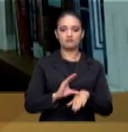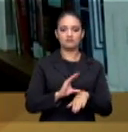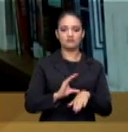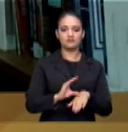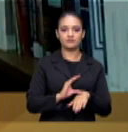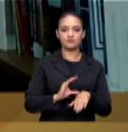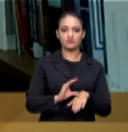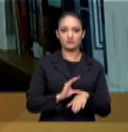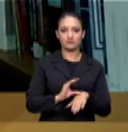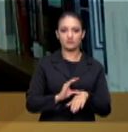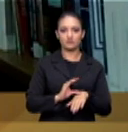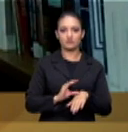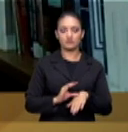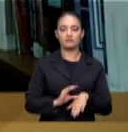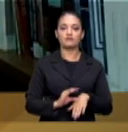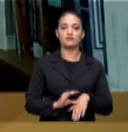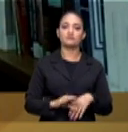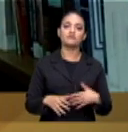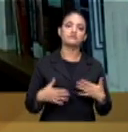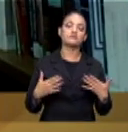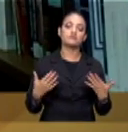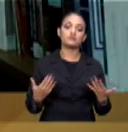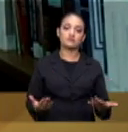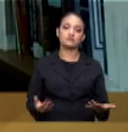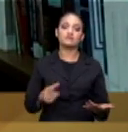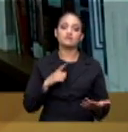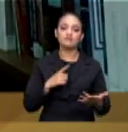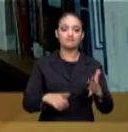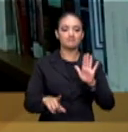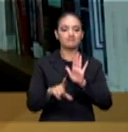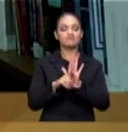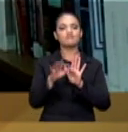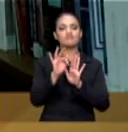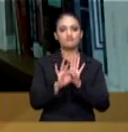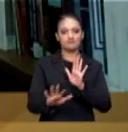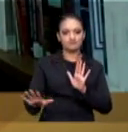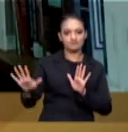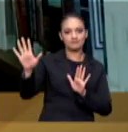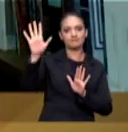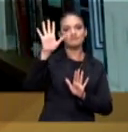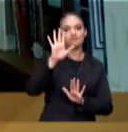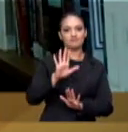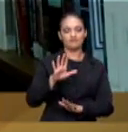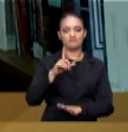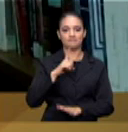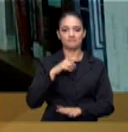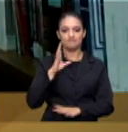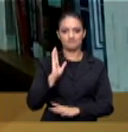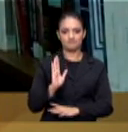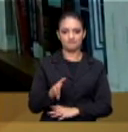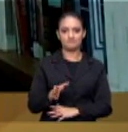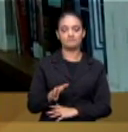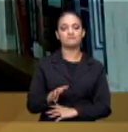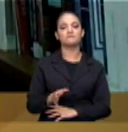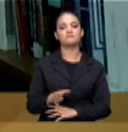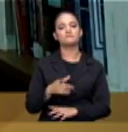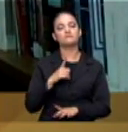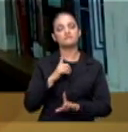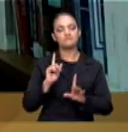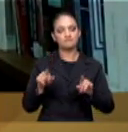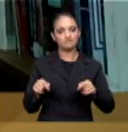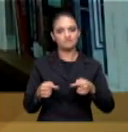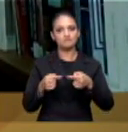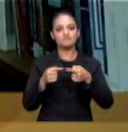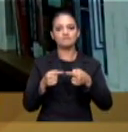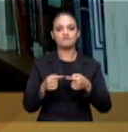punidos por eventual omissão constitucional, valem-se da legislação federal que existe e que é razoável e consentânea